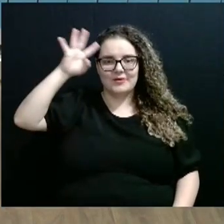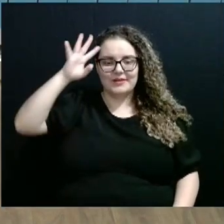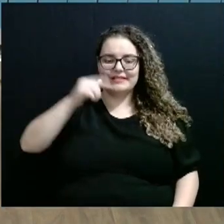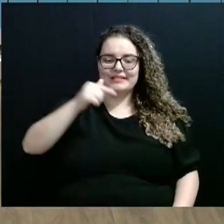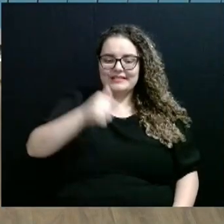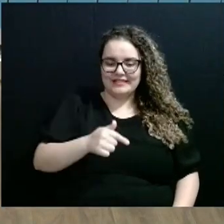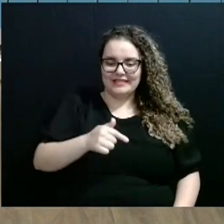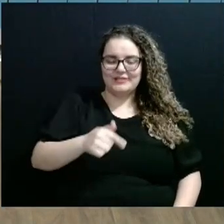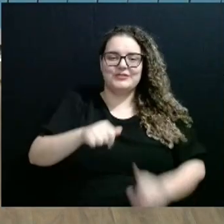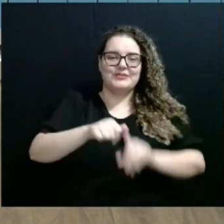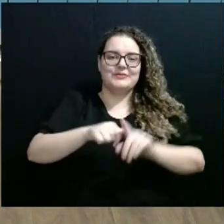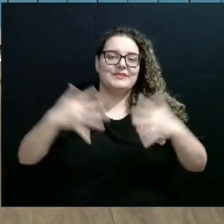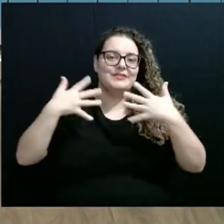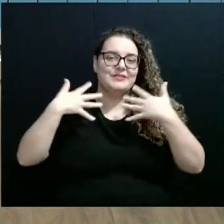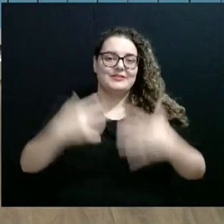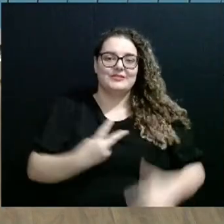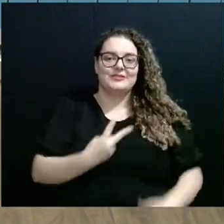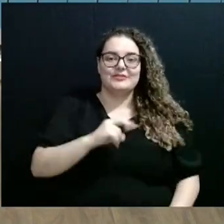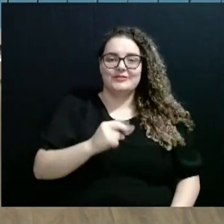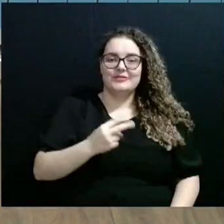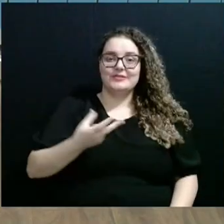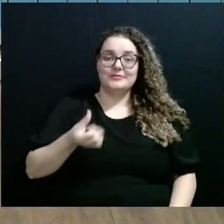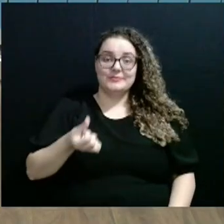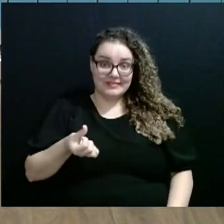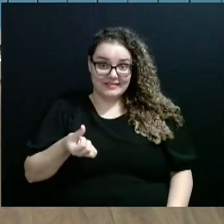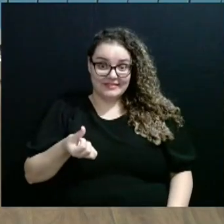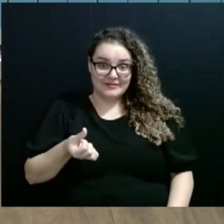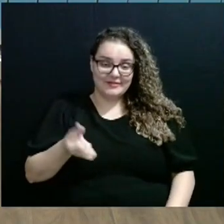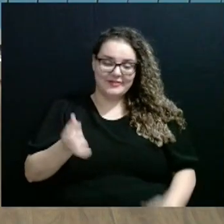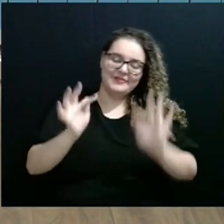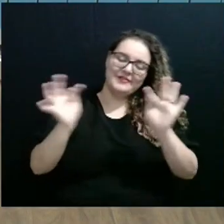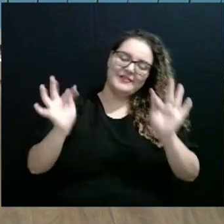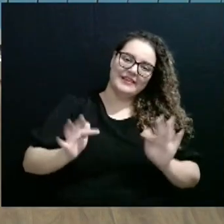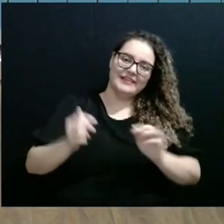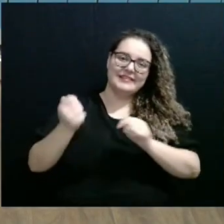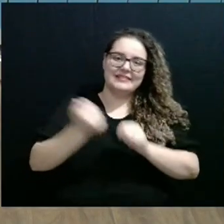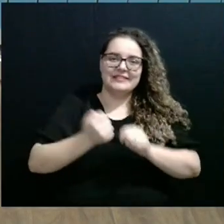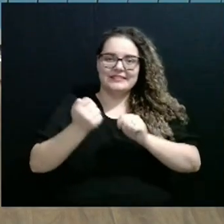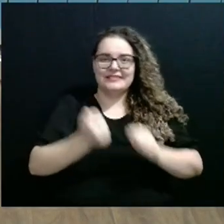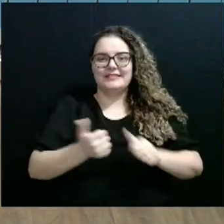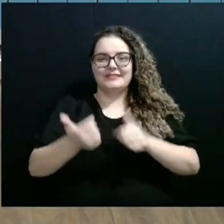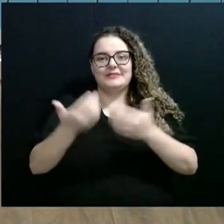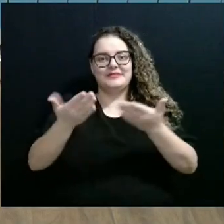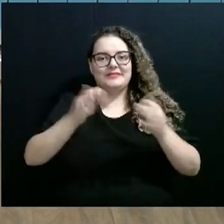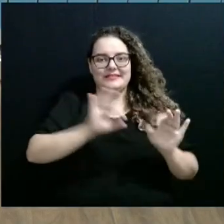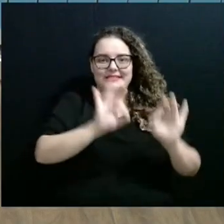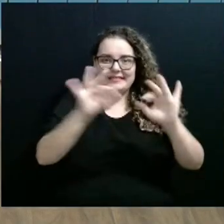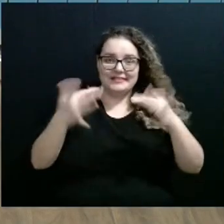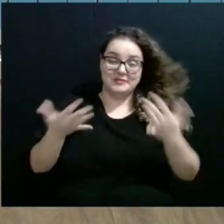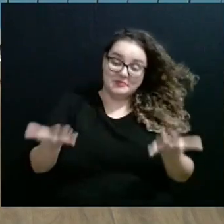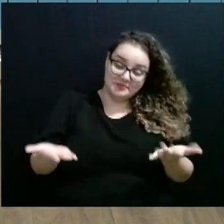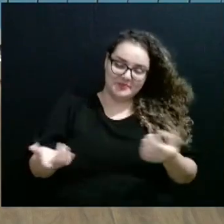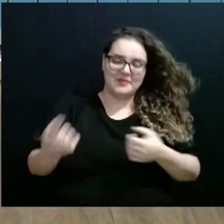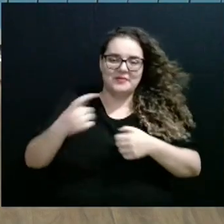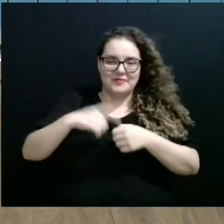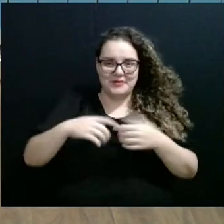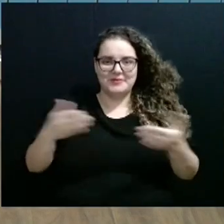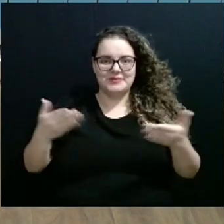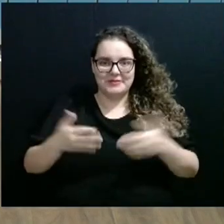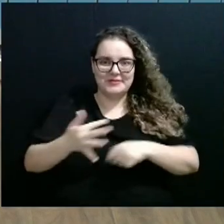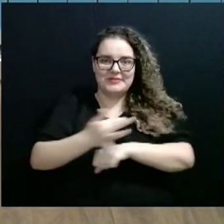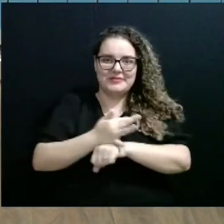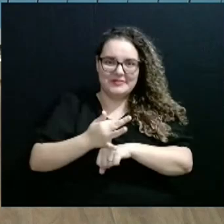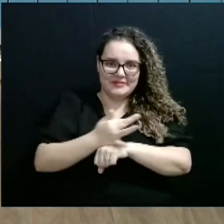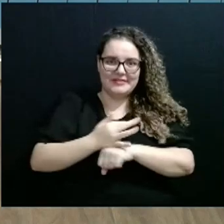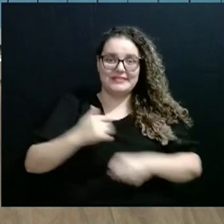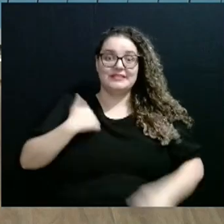de 2026. Feliz ano novo para você que está nos acompanhando, já que eu retorno hoje de férias e nós vamos